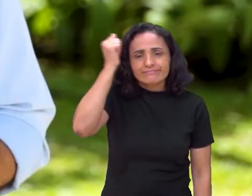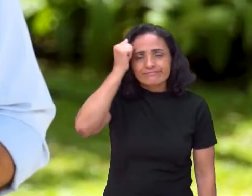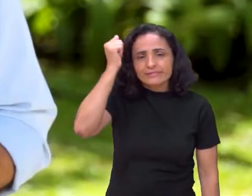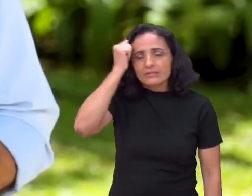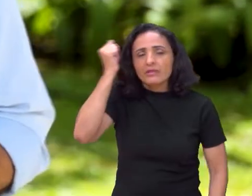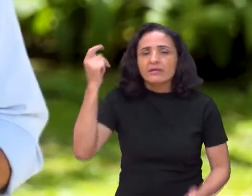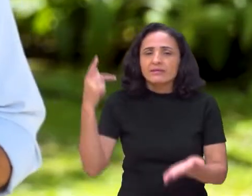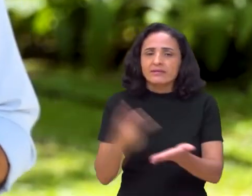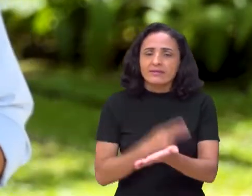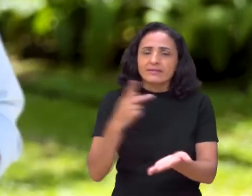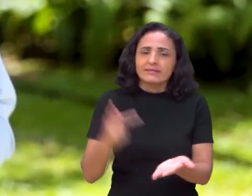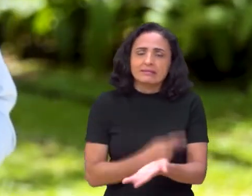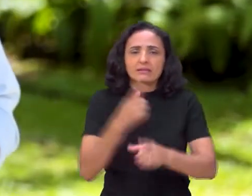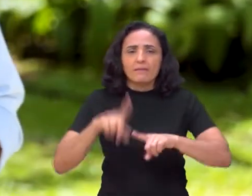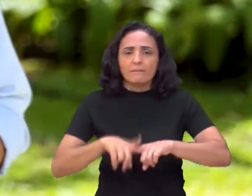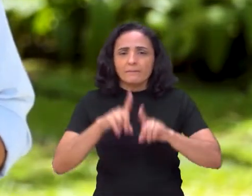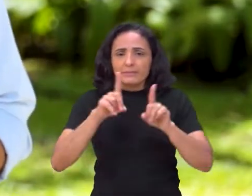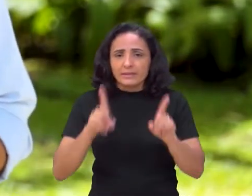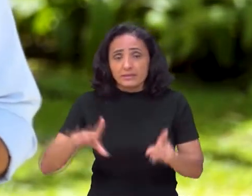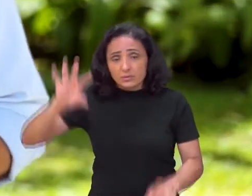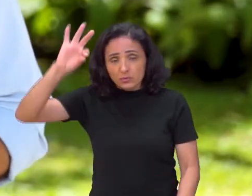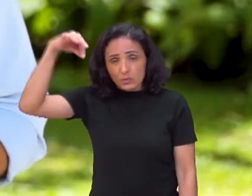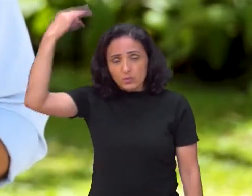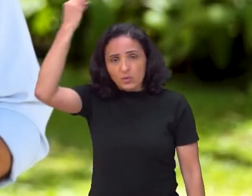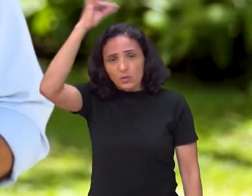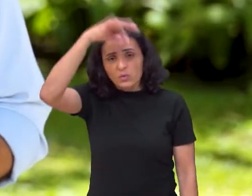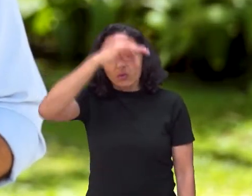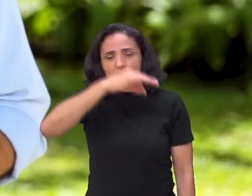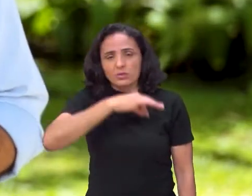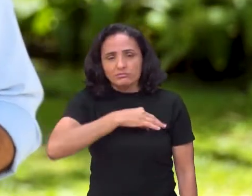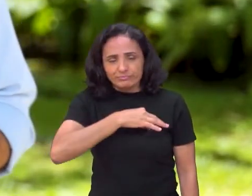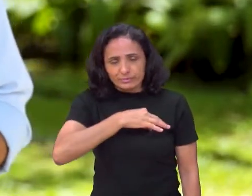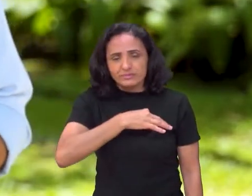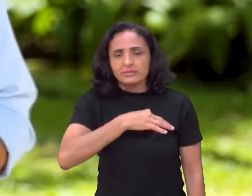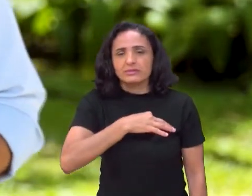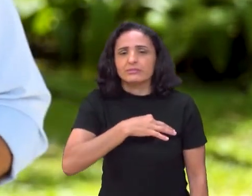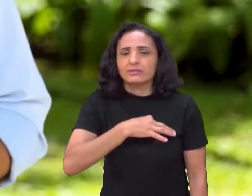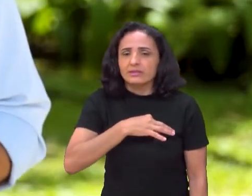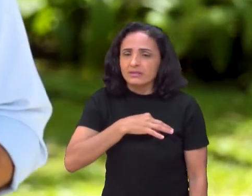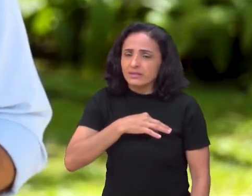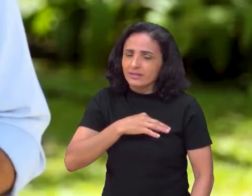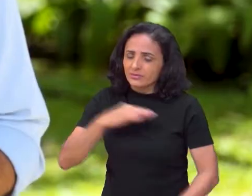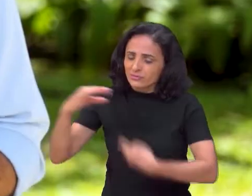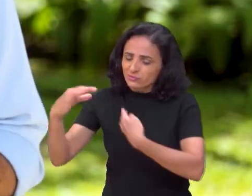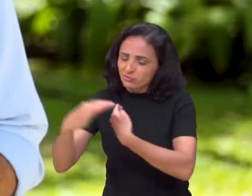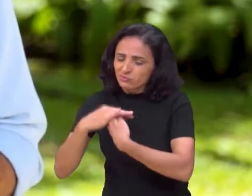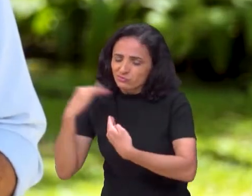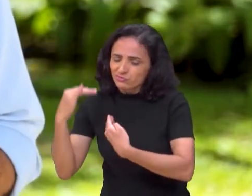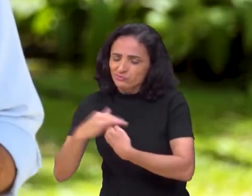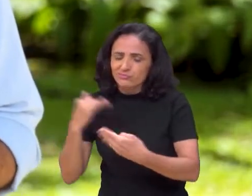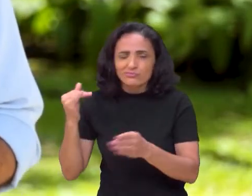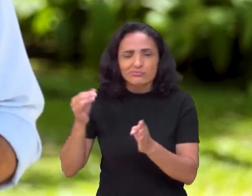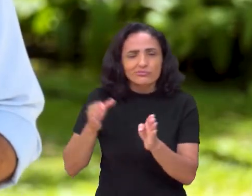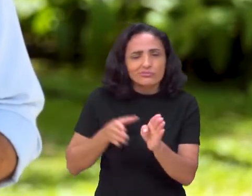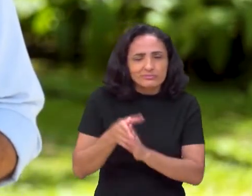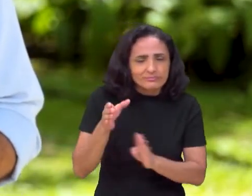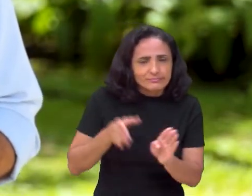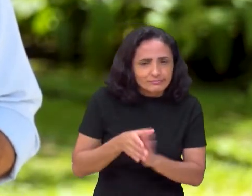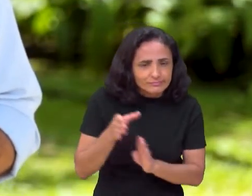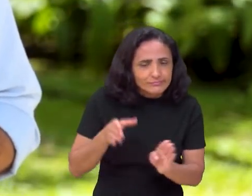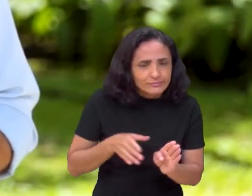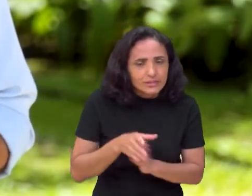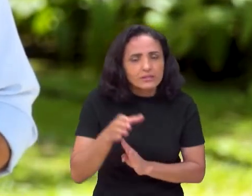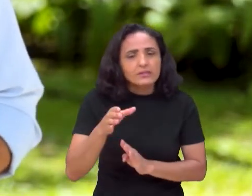falhamos, mas é este Espírito Santo de Deus que nos orienta, é este Espírito Santo de Deus que